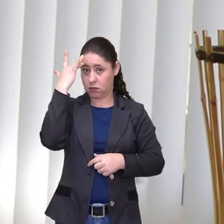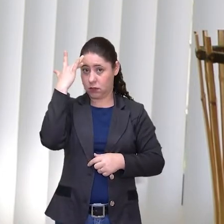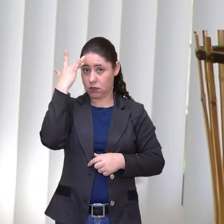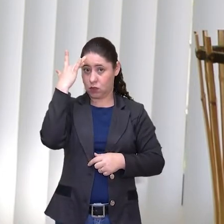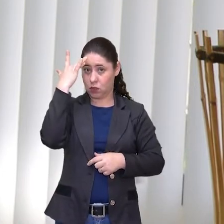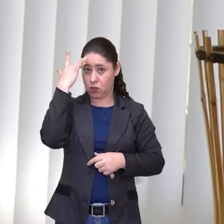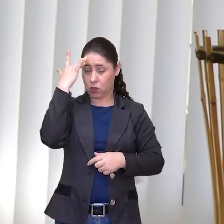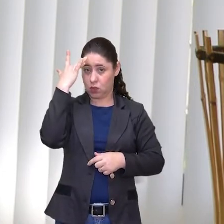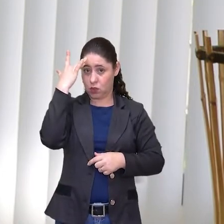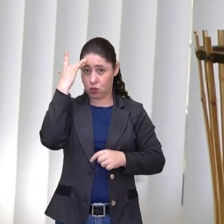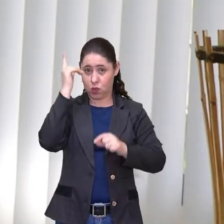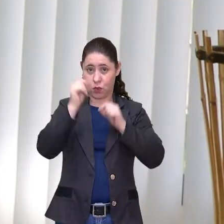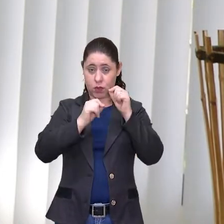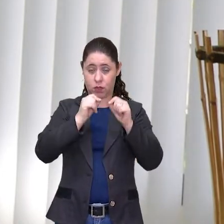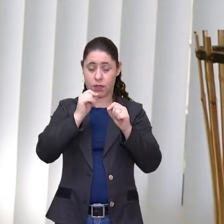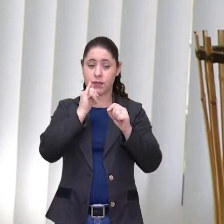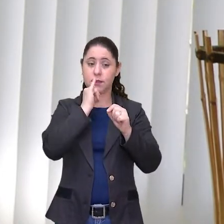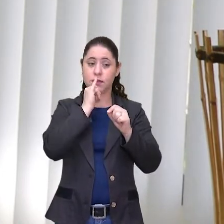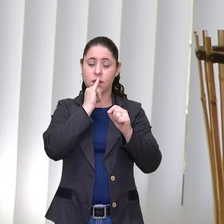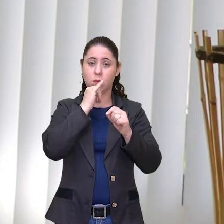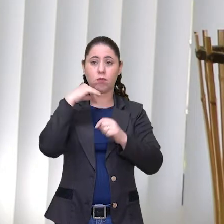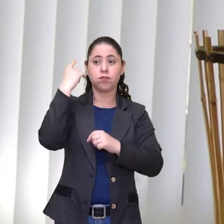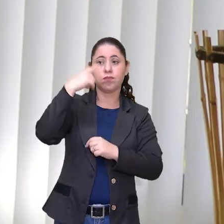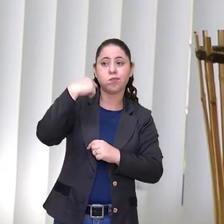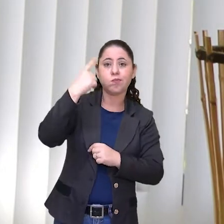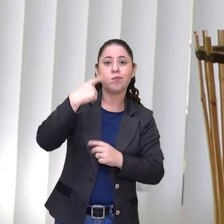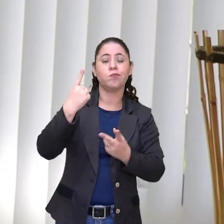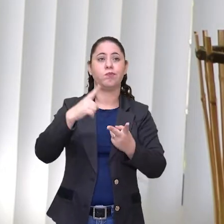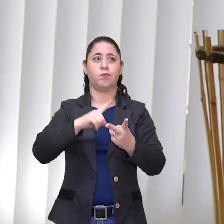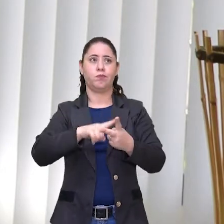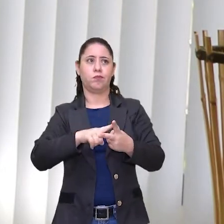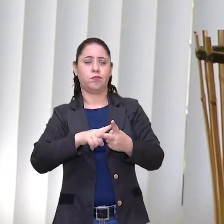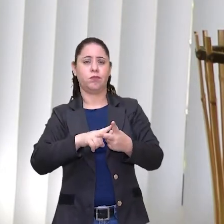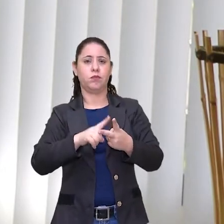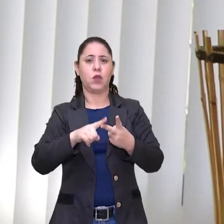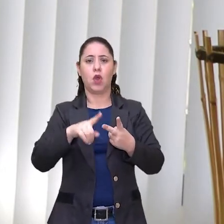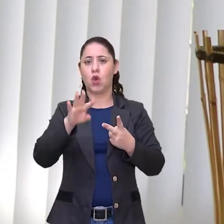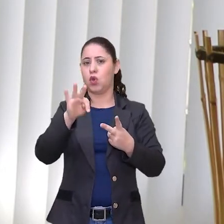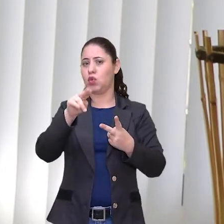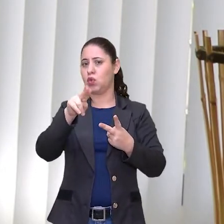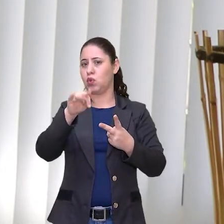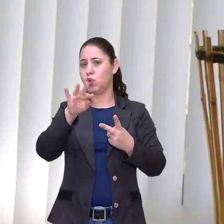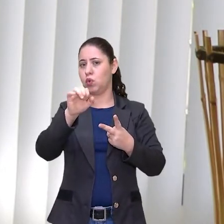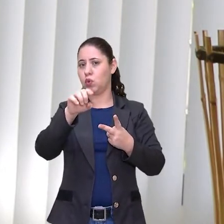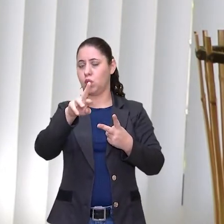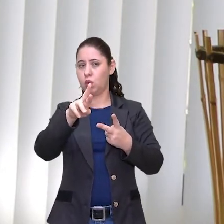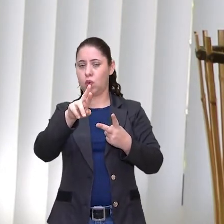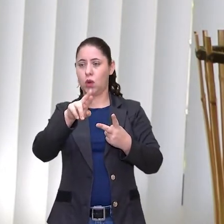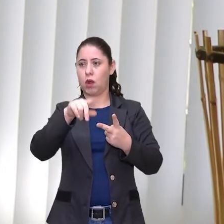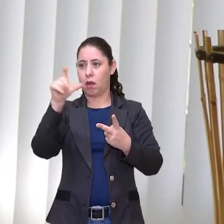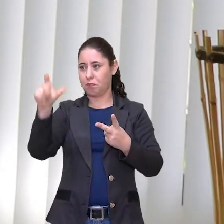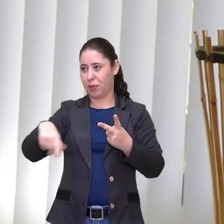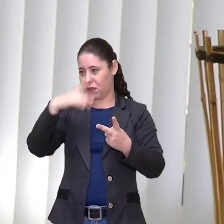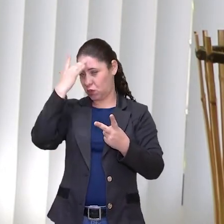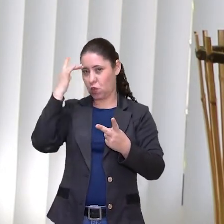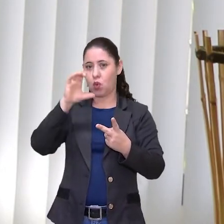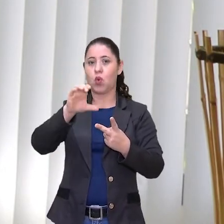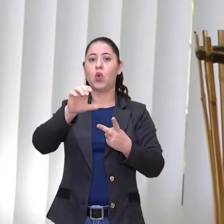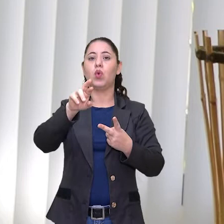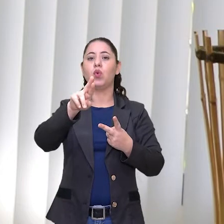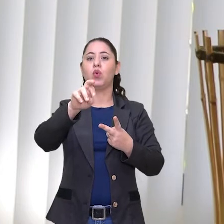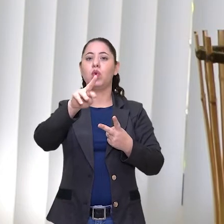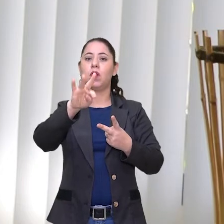aquelas pessoas que representam as partes do processo, como seus advogados, o tutor em relação ao tutelado,